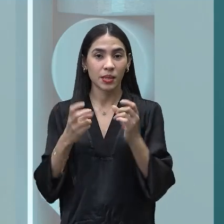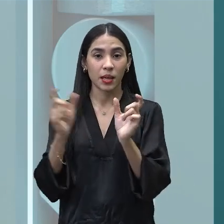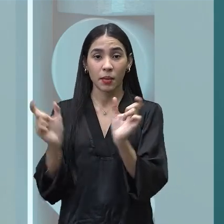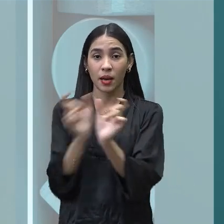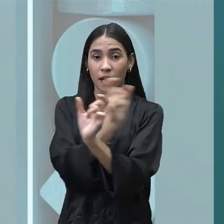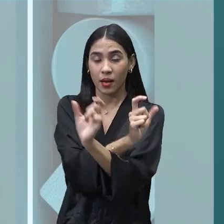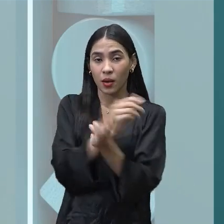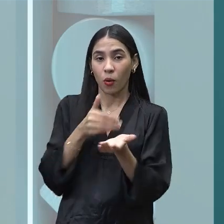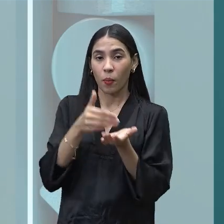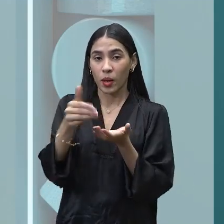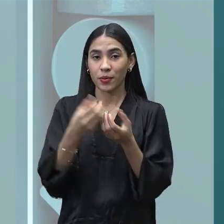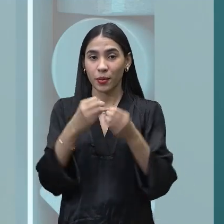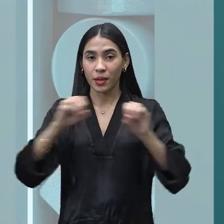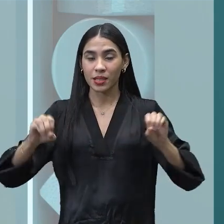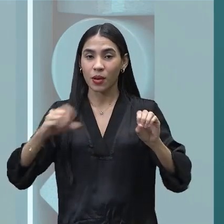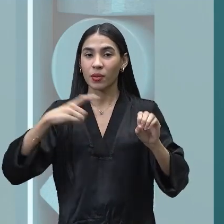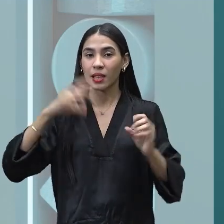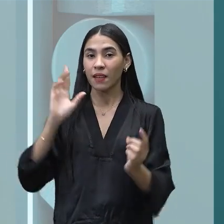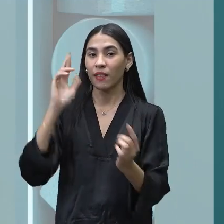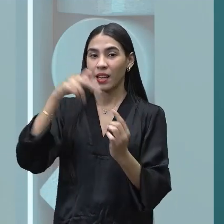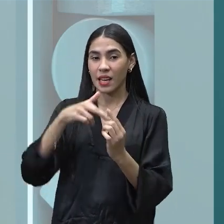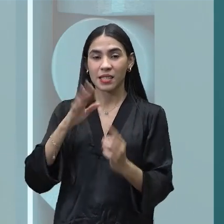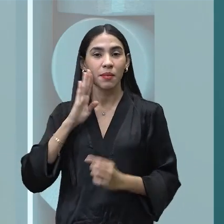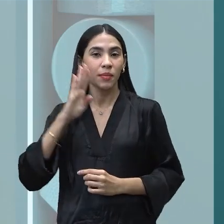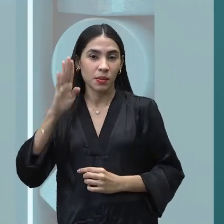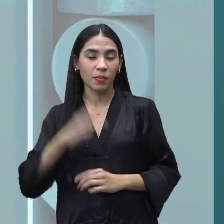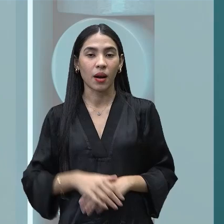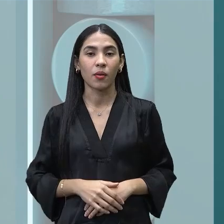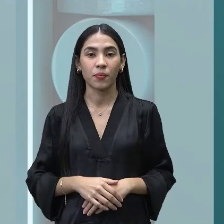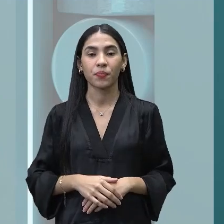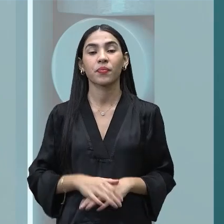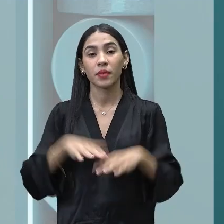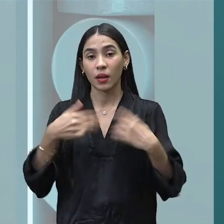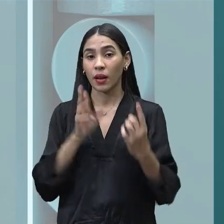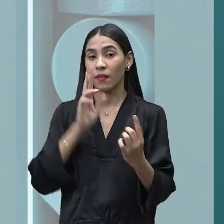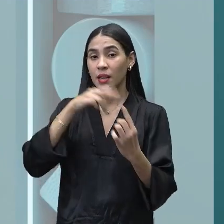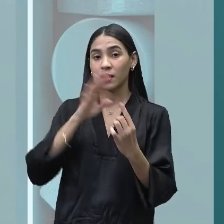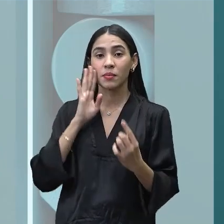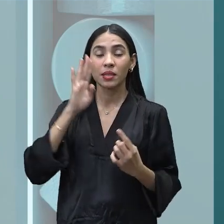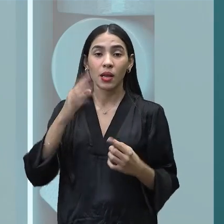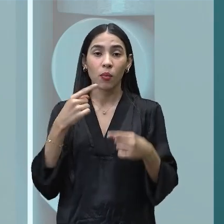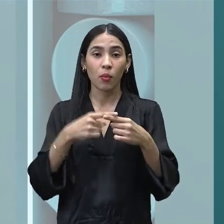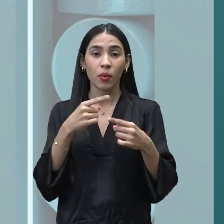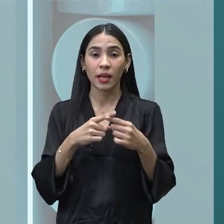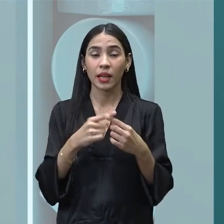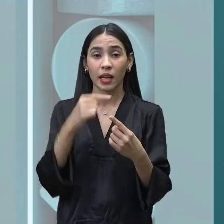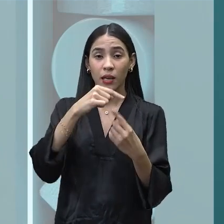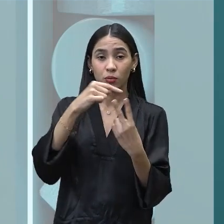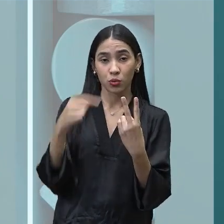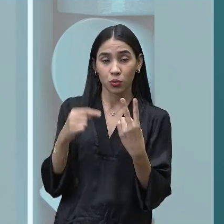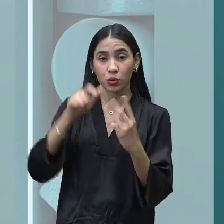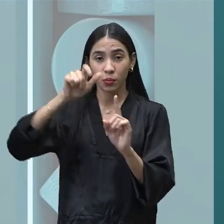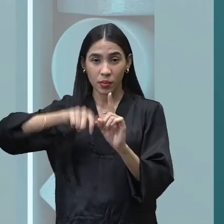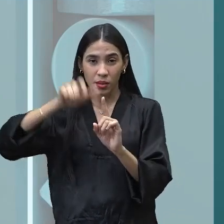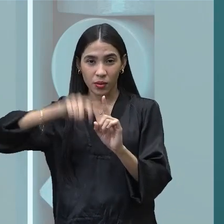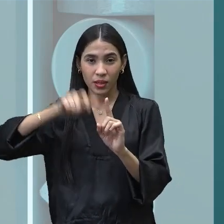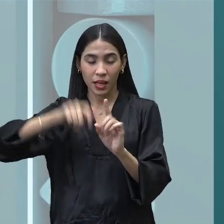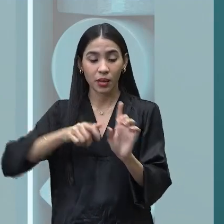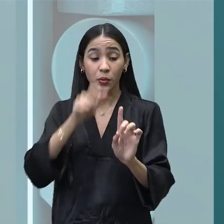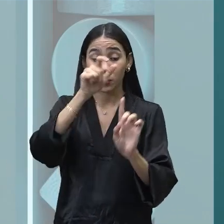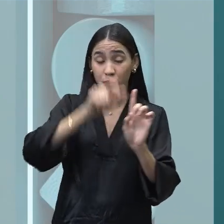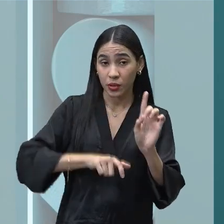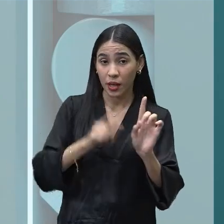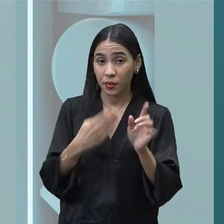da oração recebe destaque. E esse destaque é dado exatamente para o que cada um carregava. O sujeito, ele